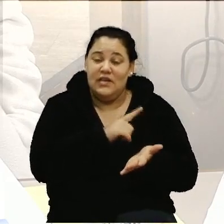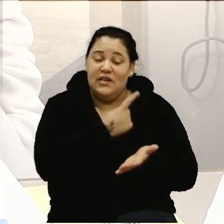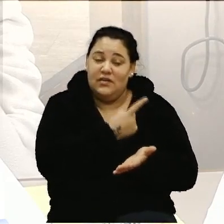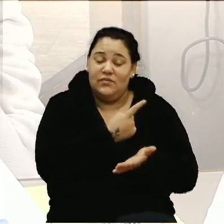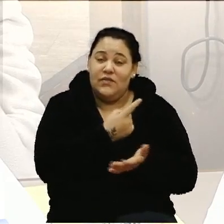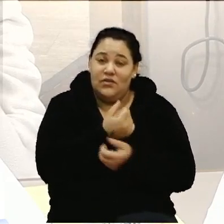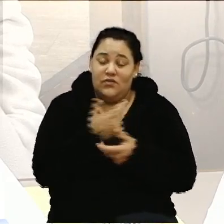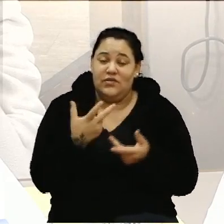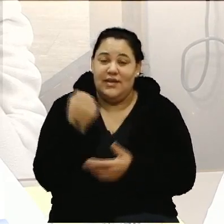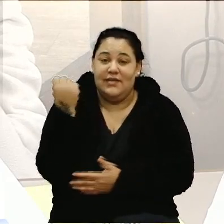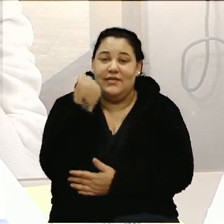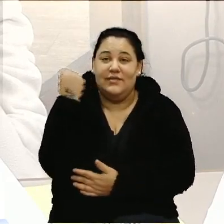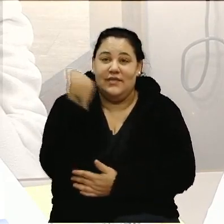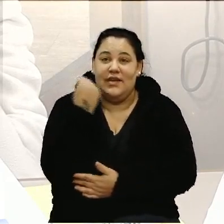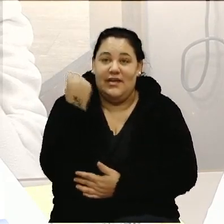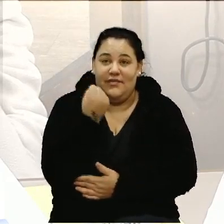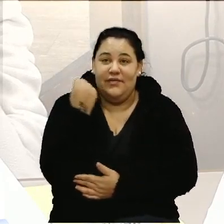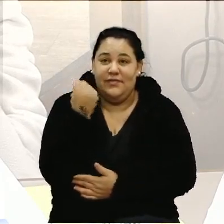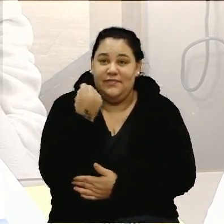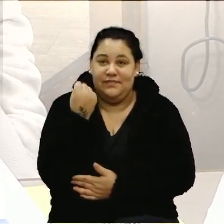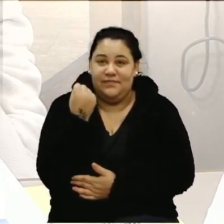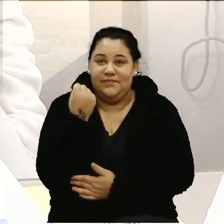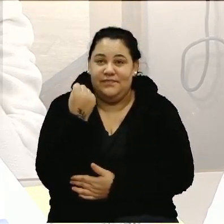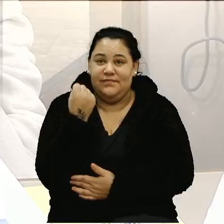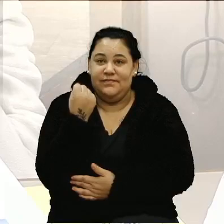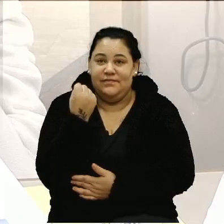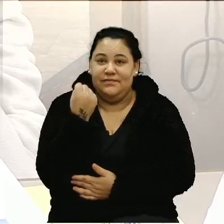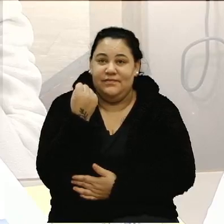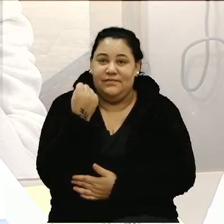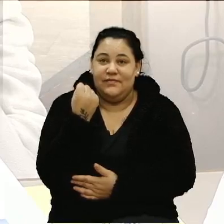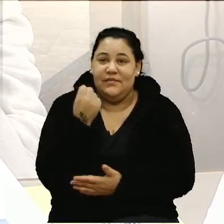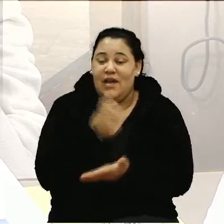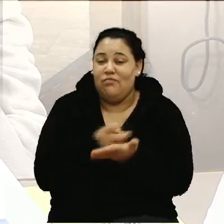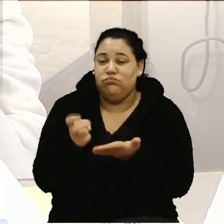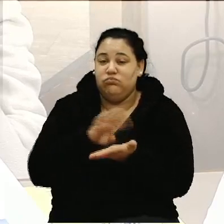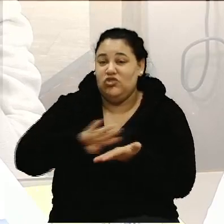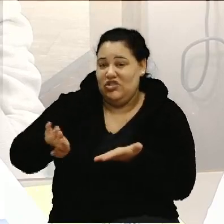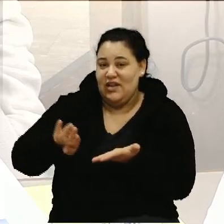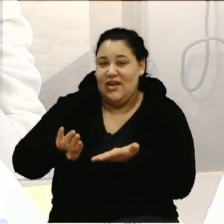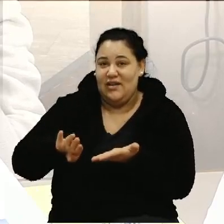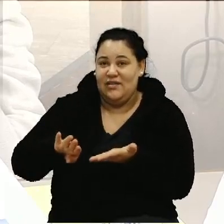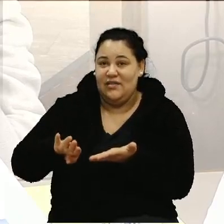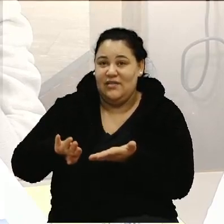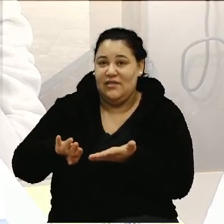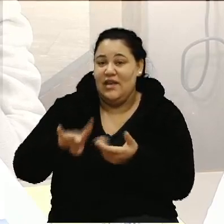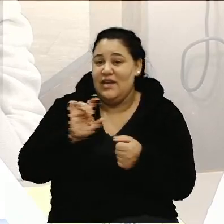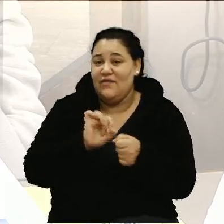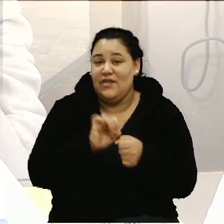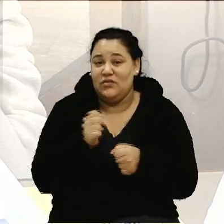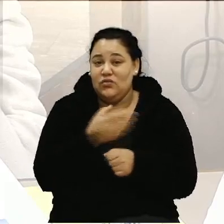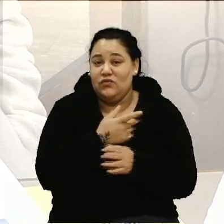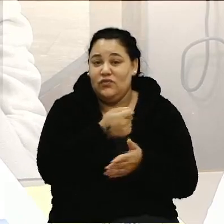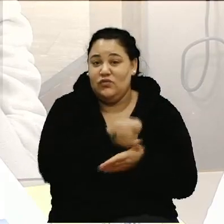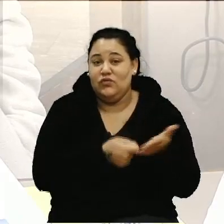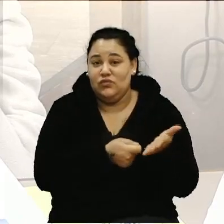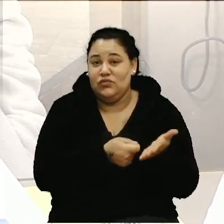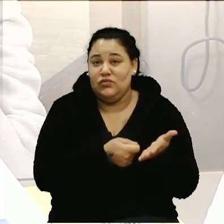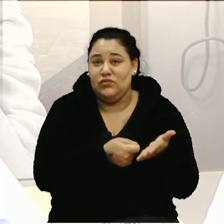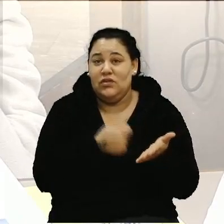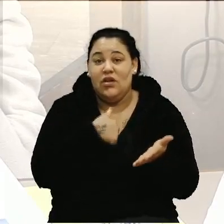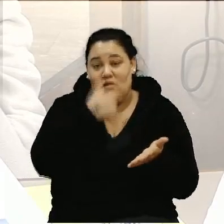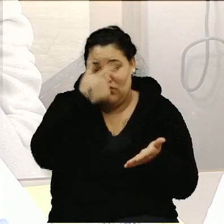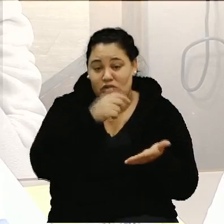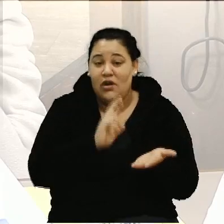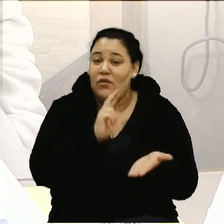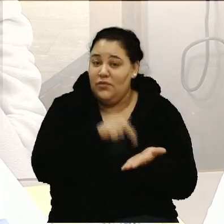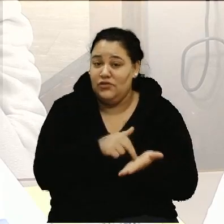né, por inúmeros motivos, a exoneração de um servidor e ele presta um novo concurso... Aí eu acho que a gente realmente precisa